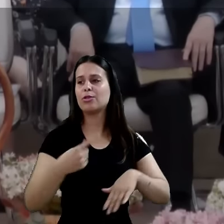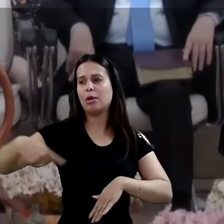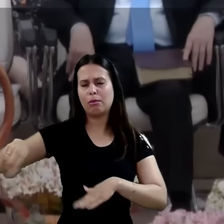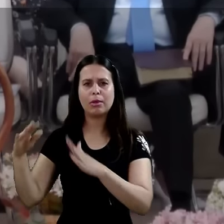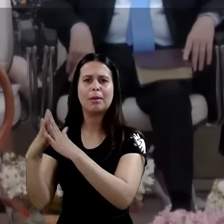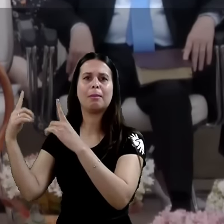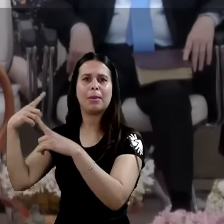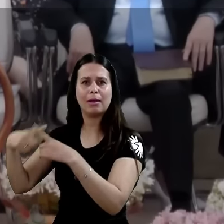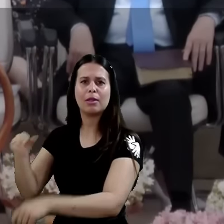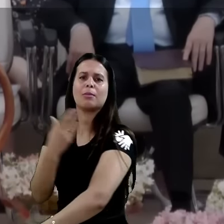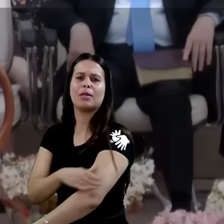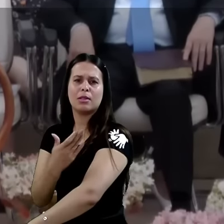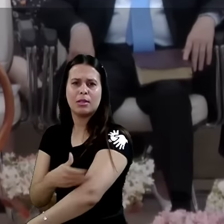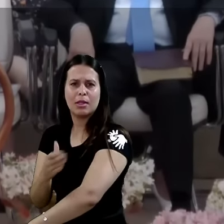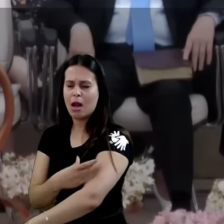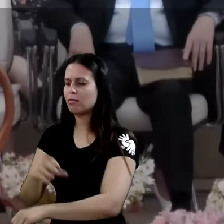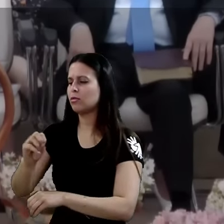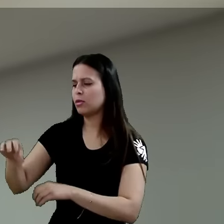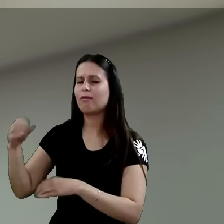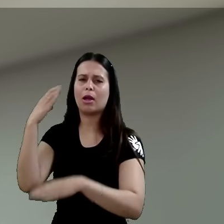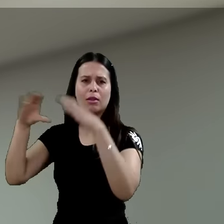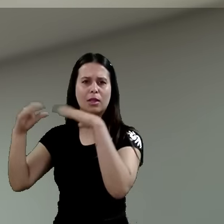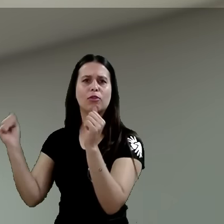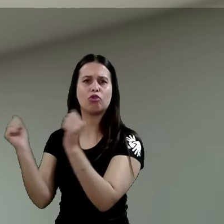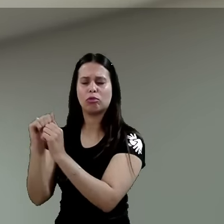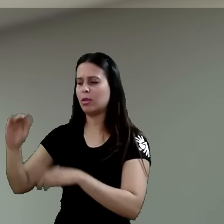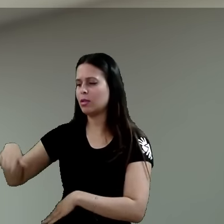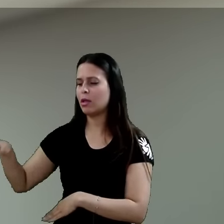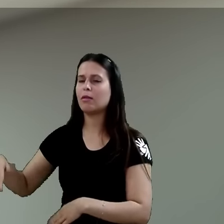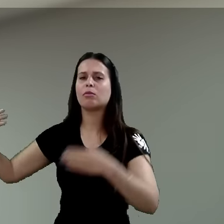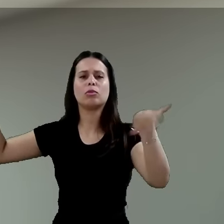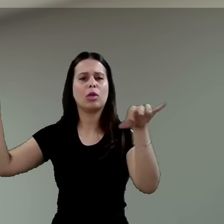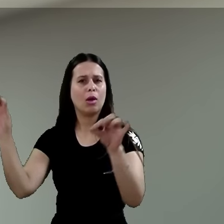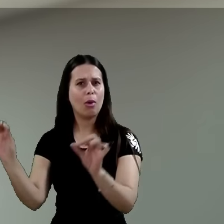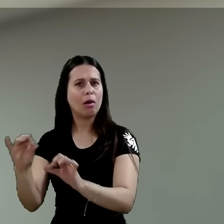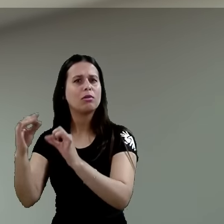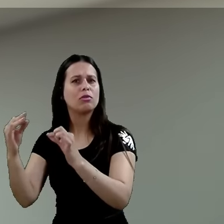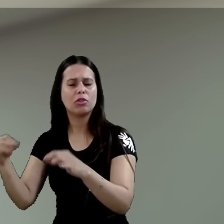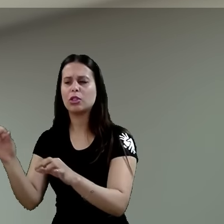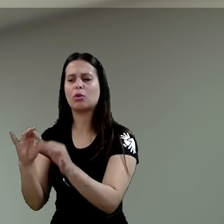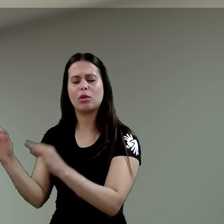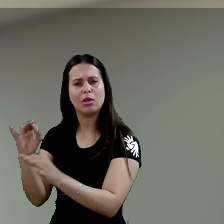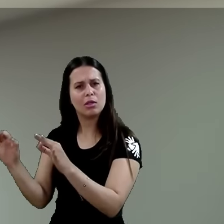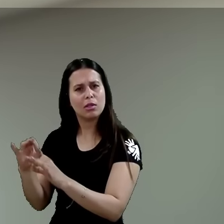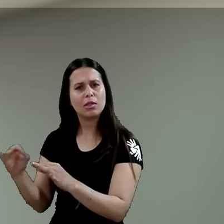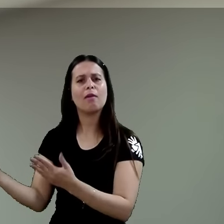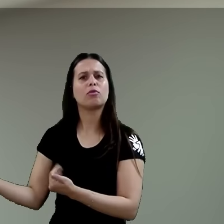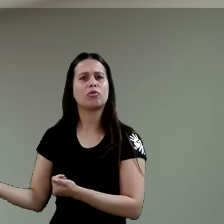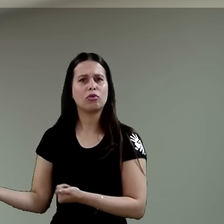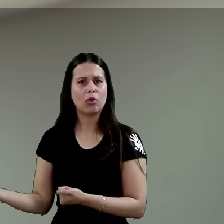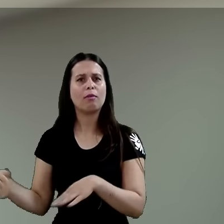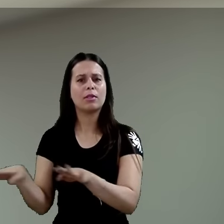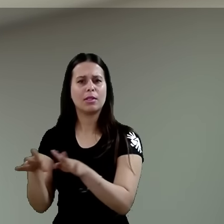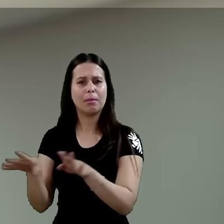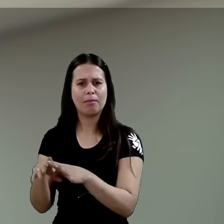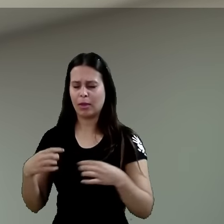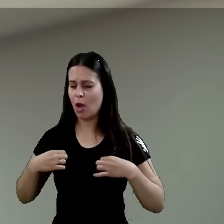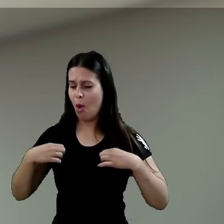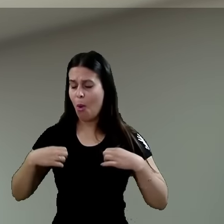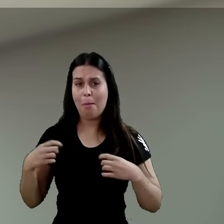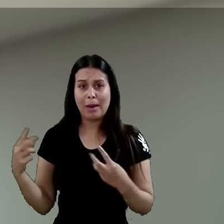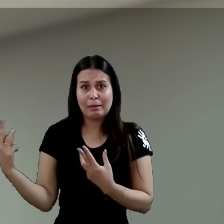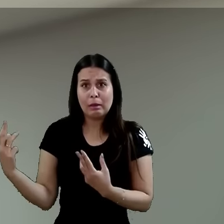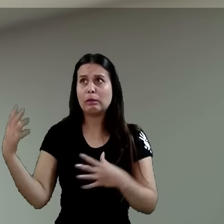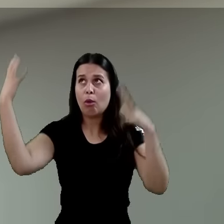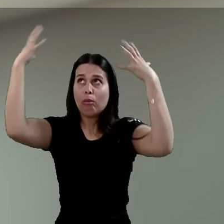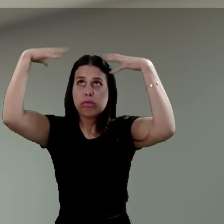cuidava das Crianças eu cantava com as crianças eu Regia a Mocidade e eu ia para casa só depois do culto mas com aquela mesma roupa sem tomar banho